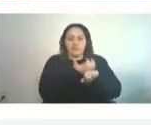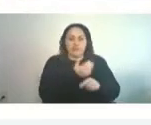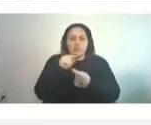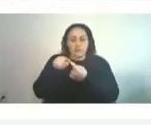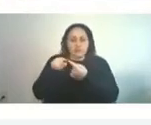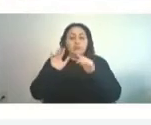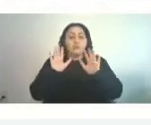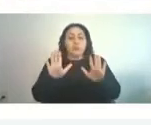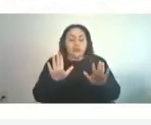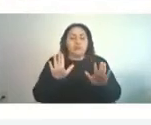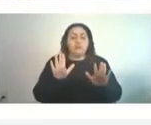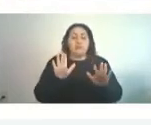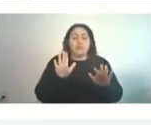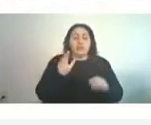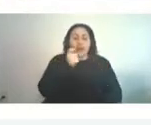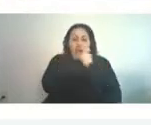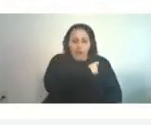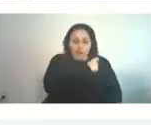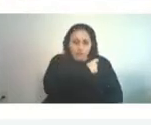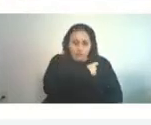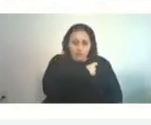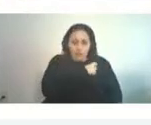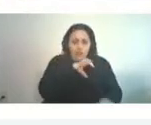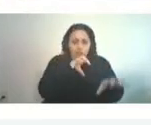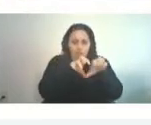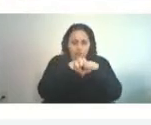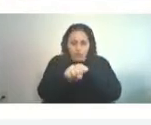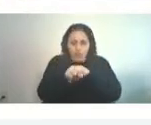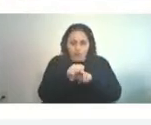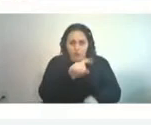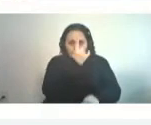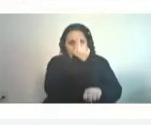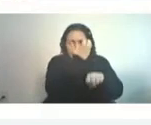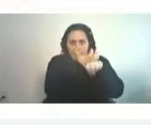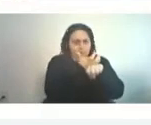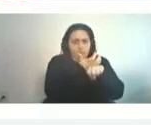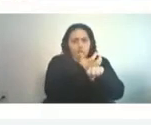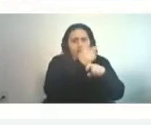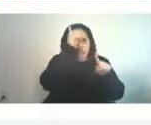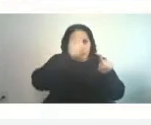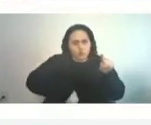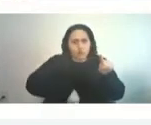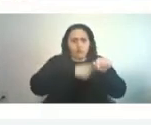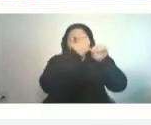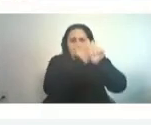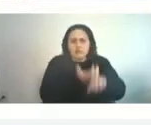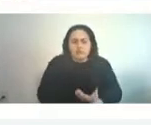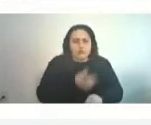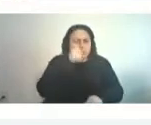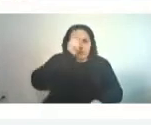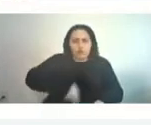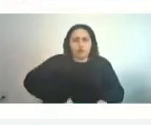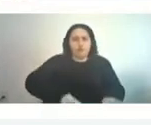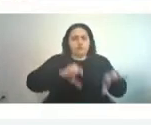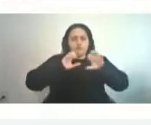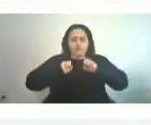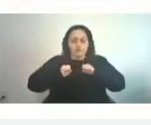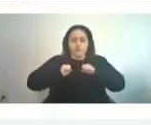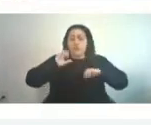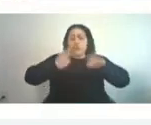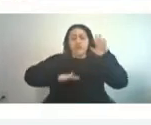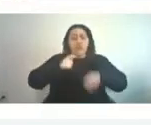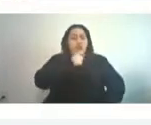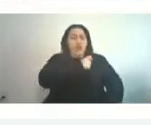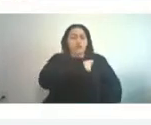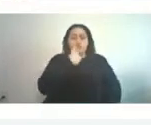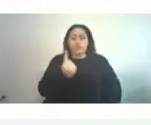aluno é um todo, né? E muitas vezes fica somente a cargo dele fazer a relação entre os diversos campos, né?